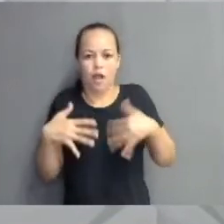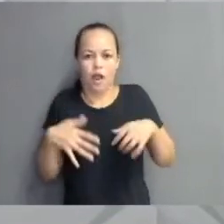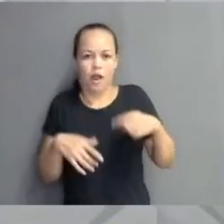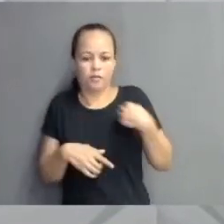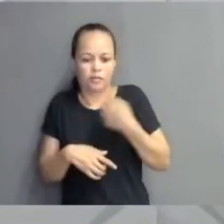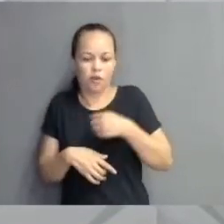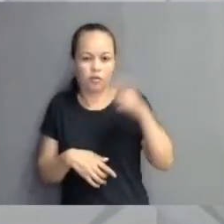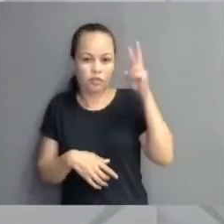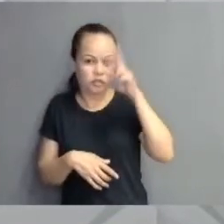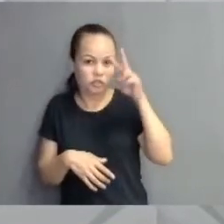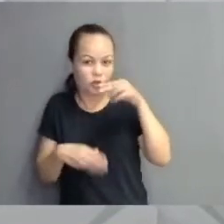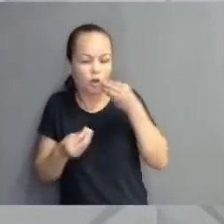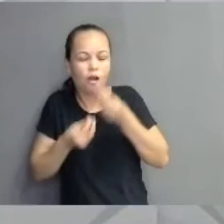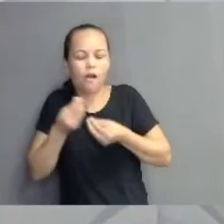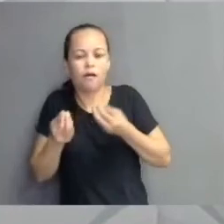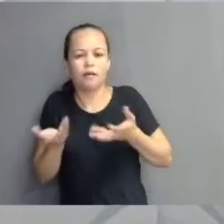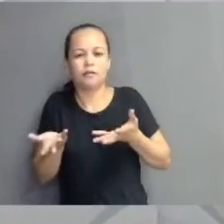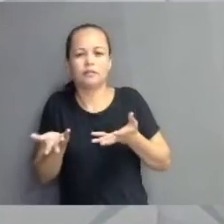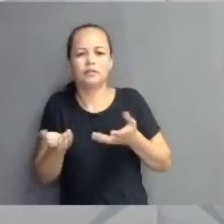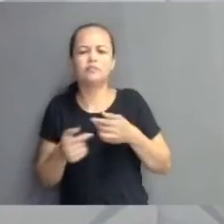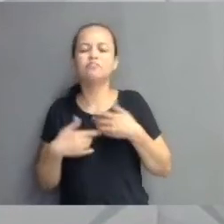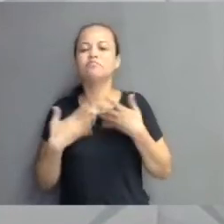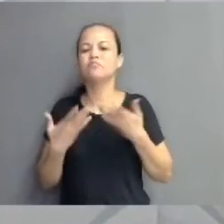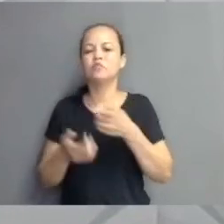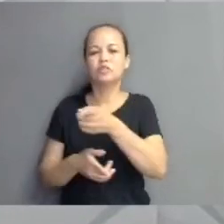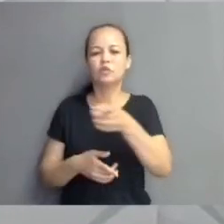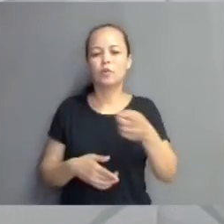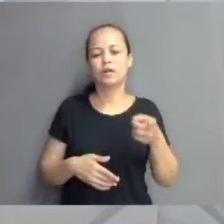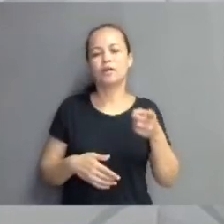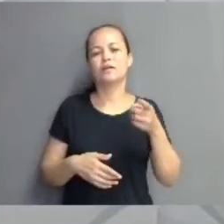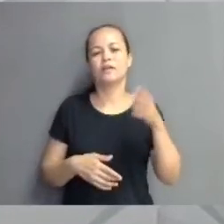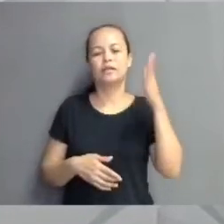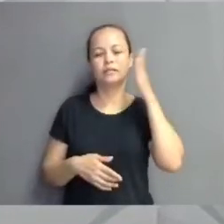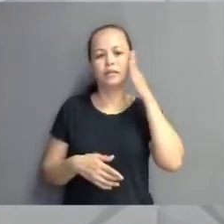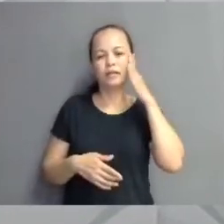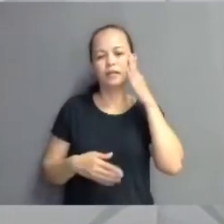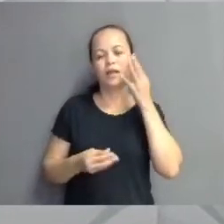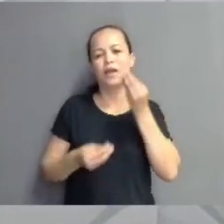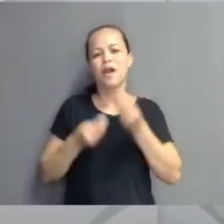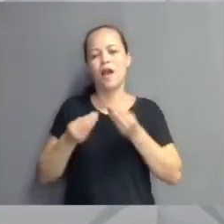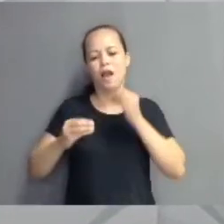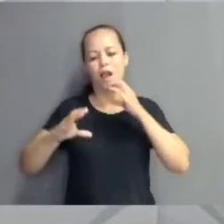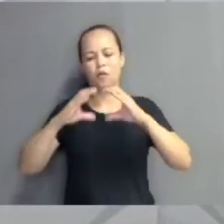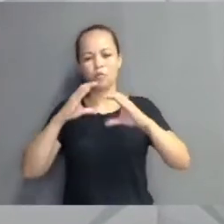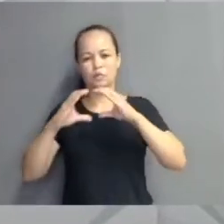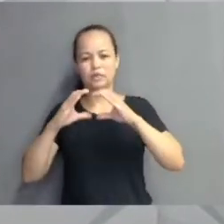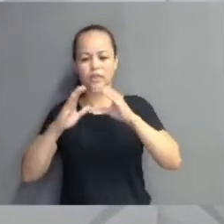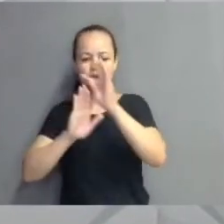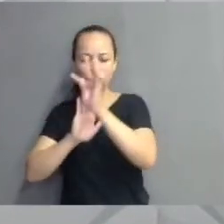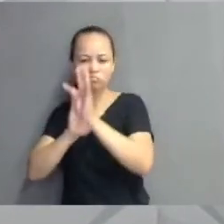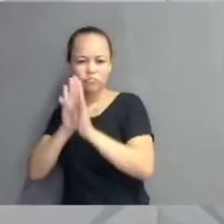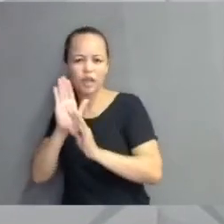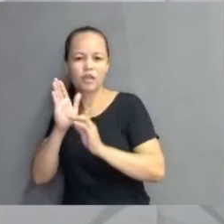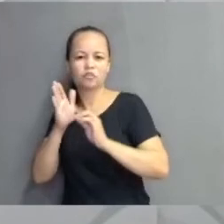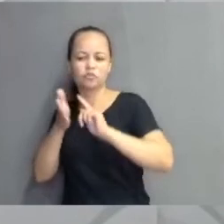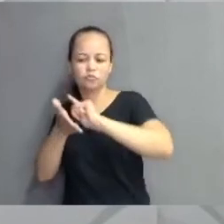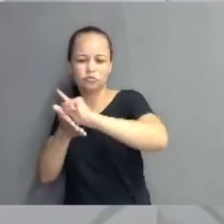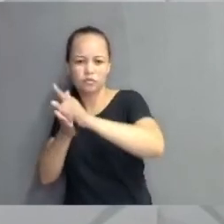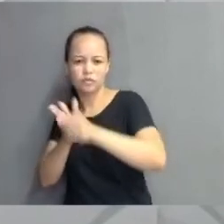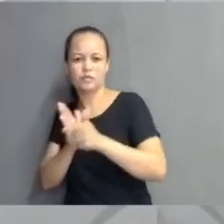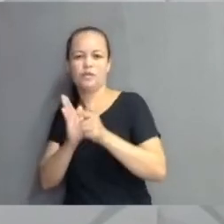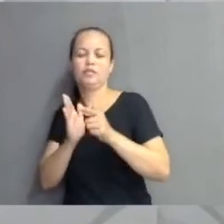então você consegue entender que a comunicação tudo tem a ver com um tipo de texto com os gêneros textuais